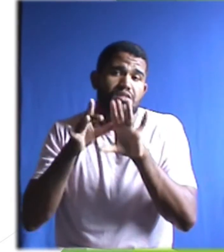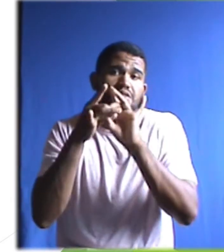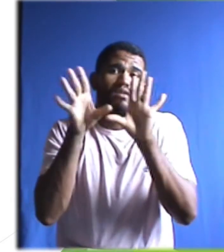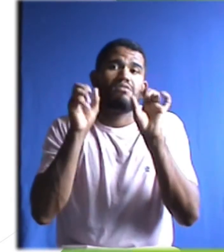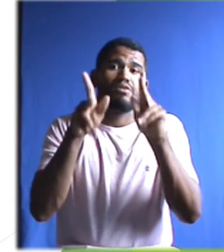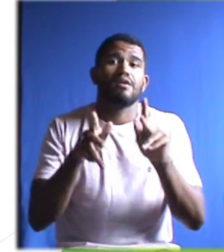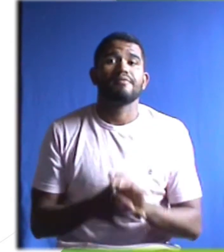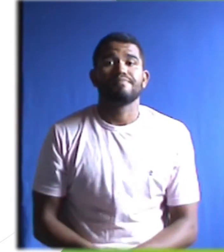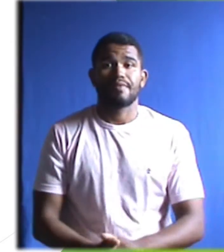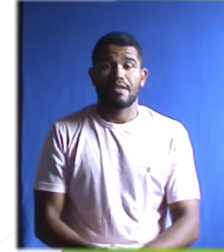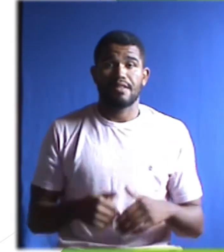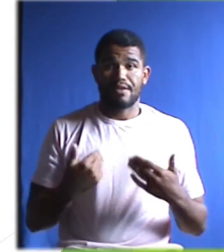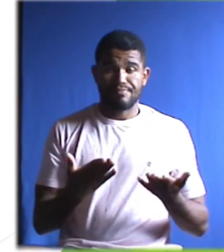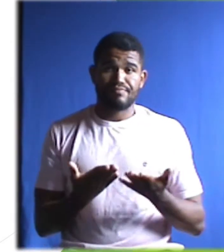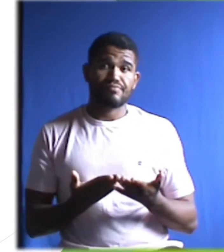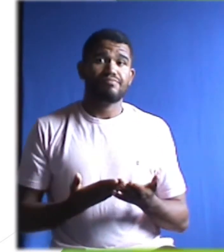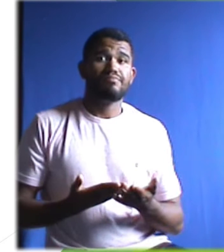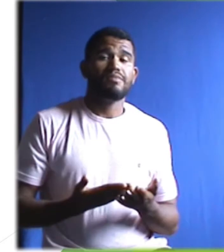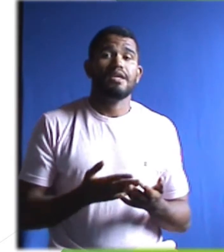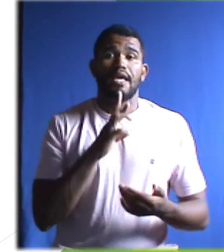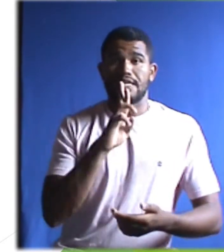qual você achar mais interessante, tá bom? É livre.